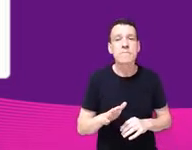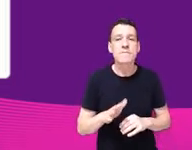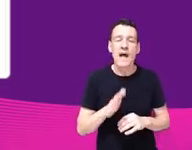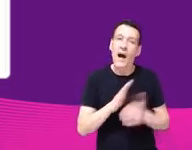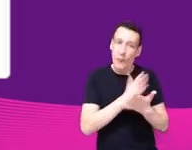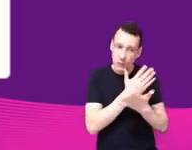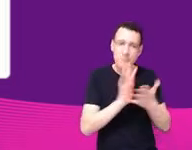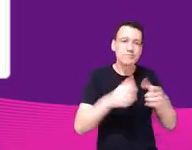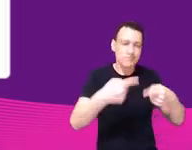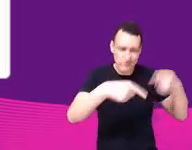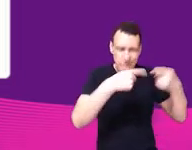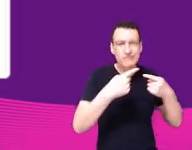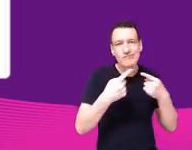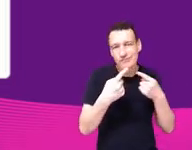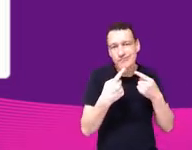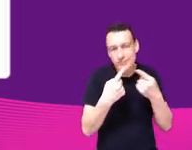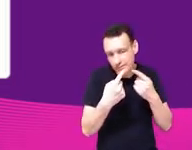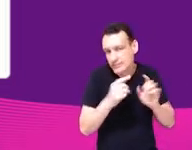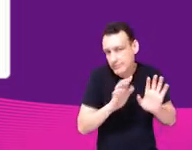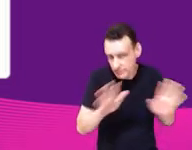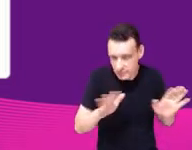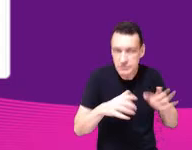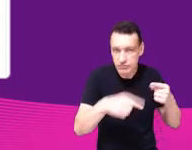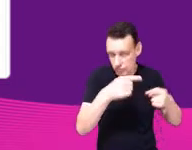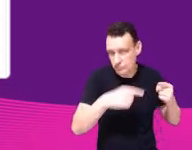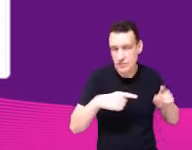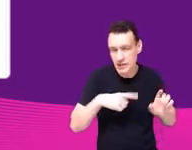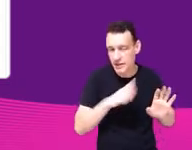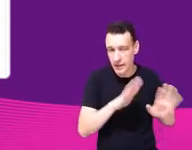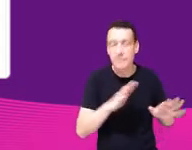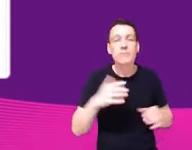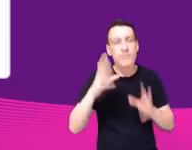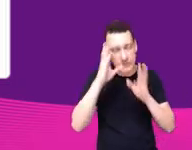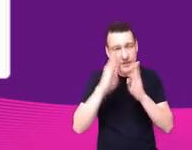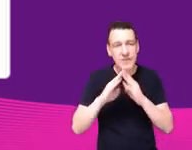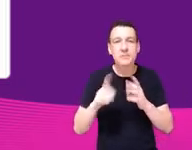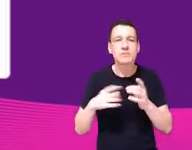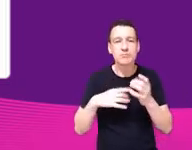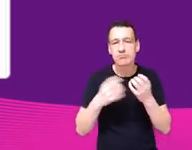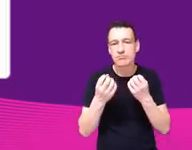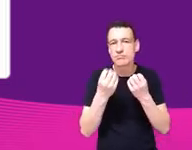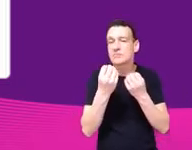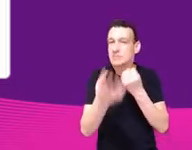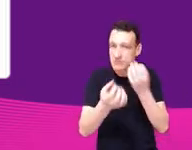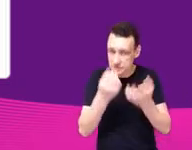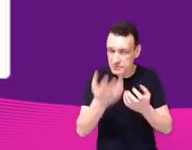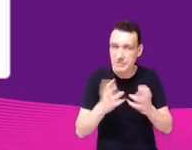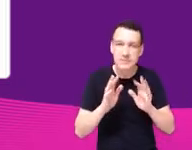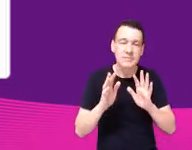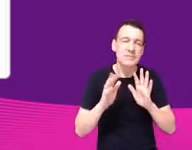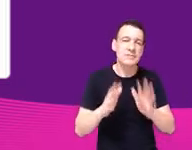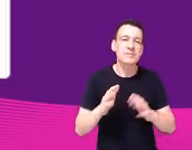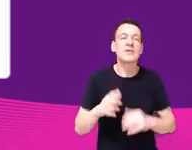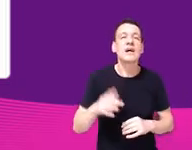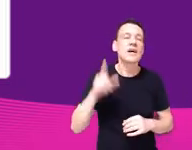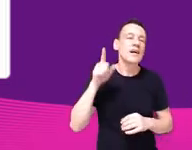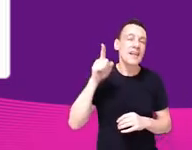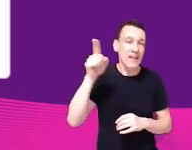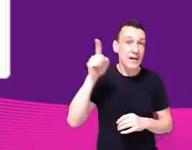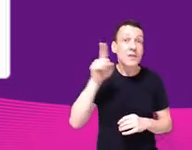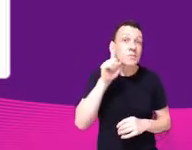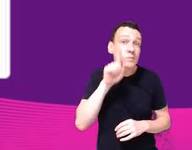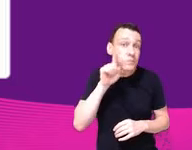discussão. Então, nós observamos que tanto as doações quanto os transplantes aumentaram nos Estados Unidos, o doador falecido aumentou inclusive